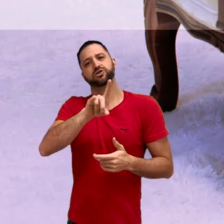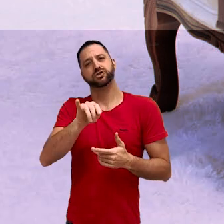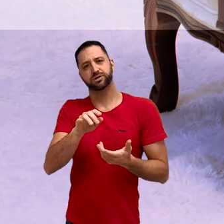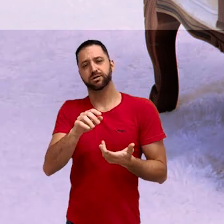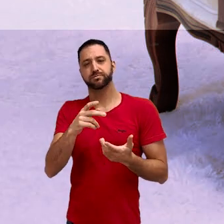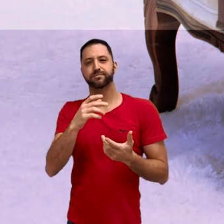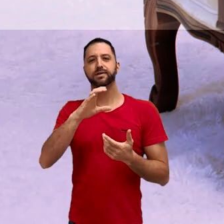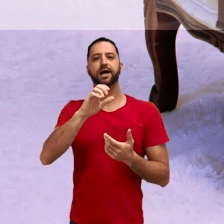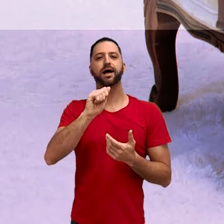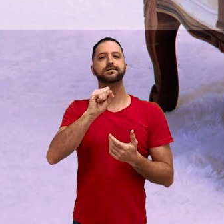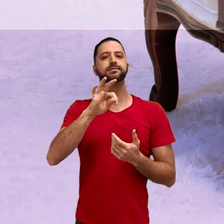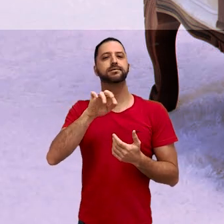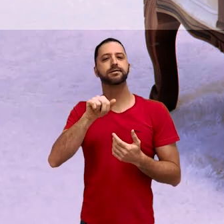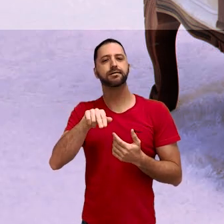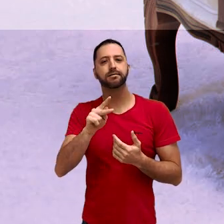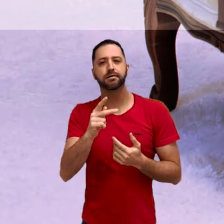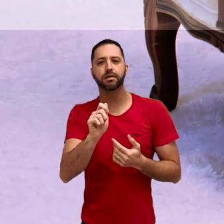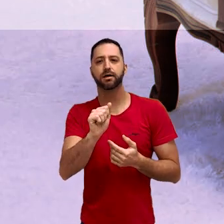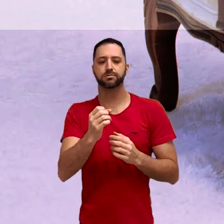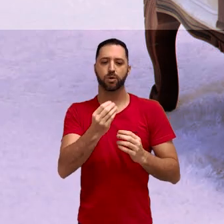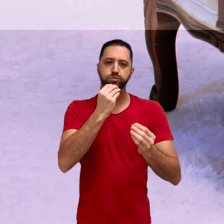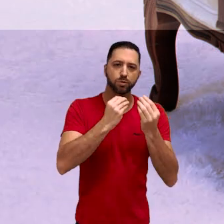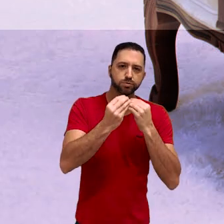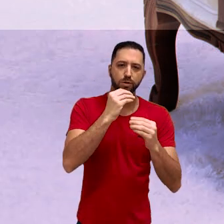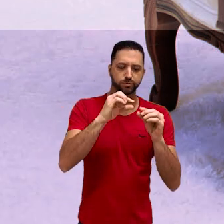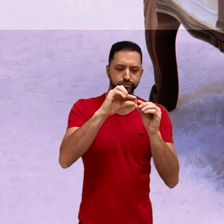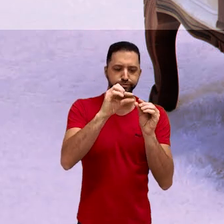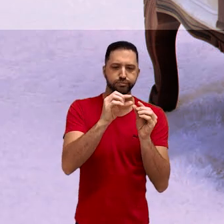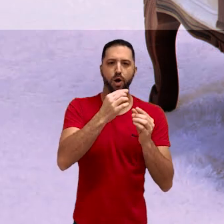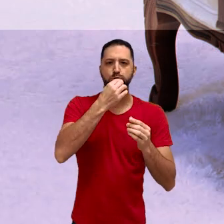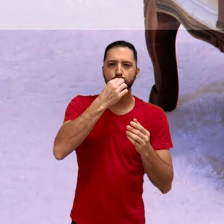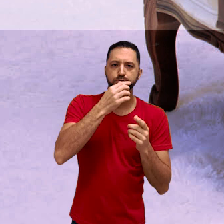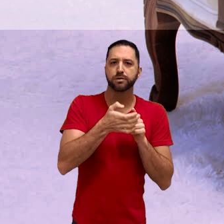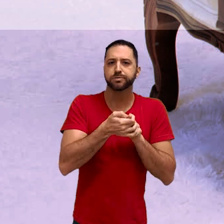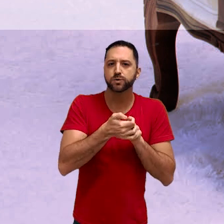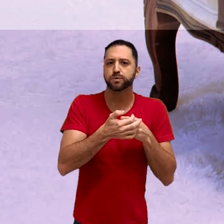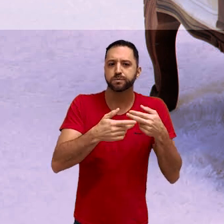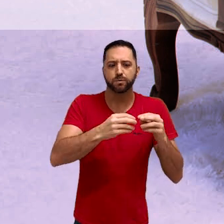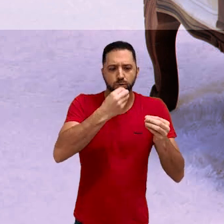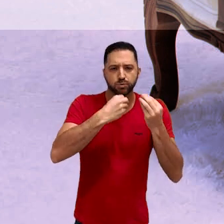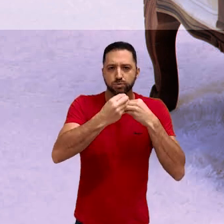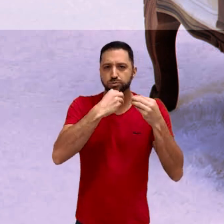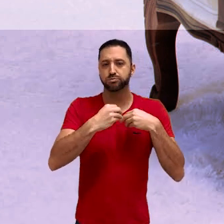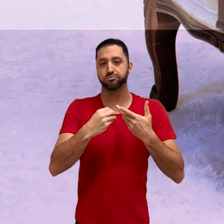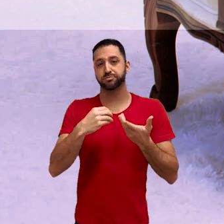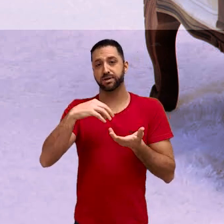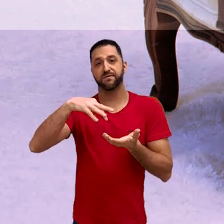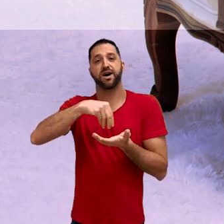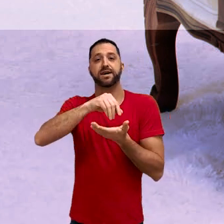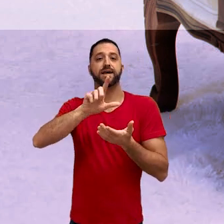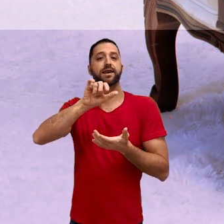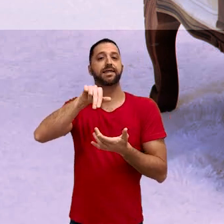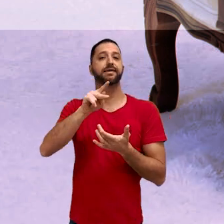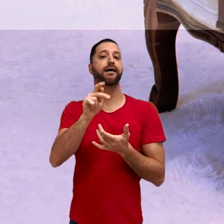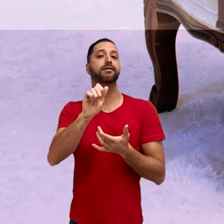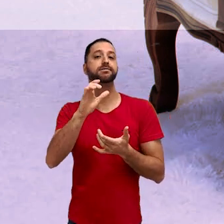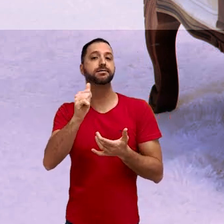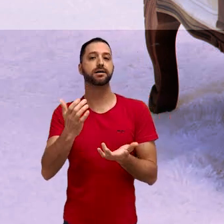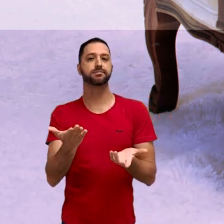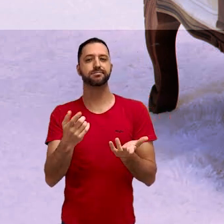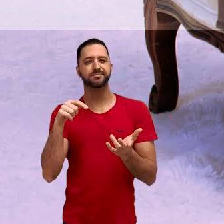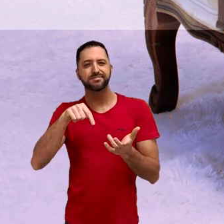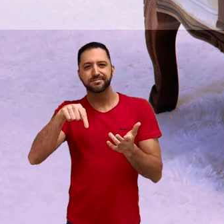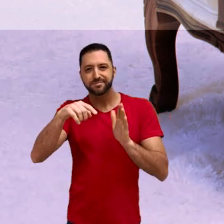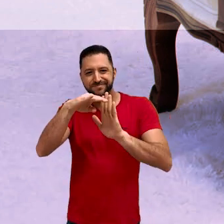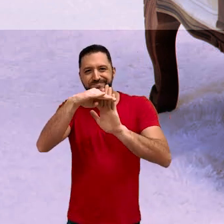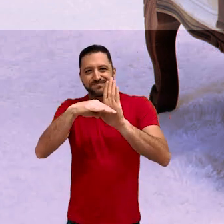você coloca no teu dia a dia, castanhas, sementes, farinhas boas, como a farinha de linhaça, que eu sou apaixonada,